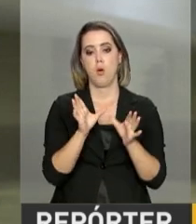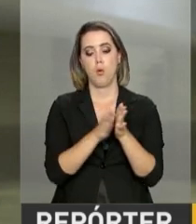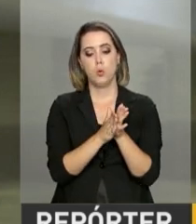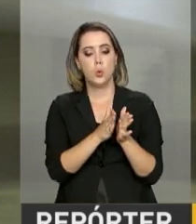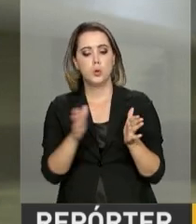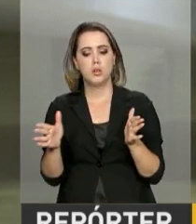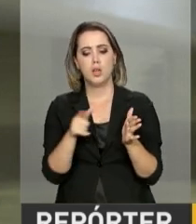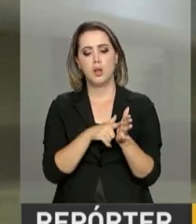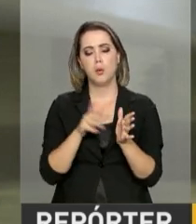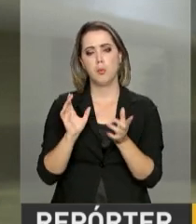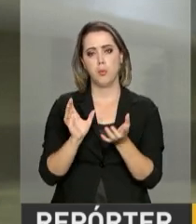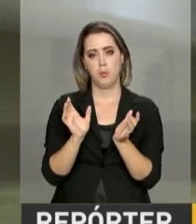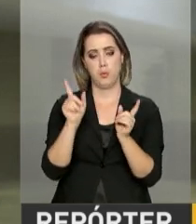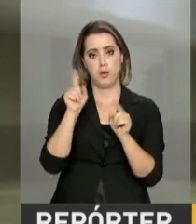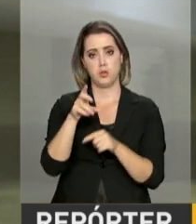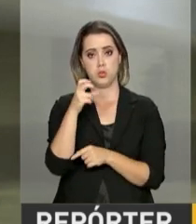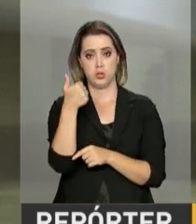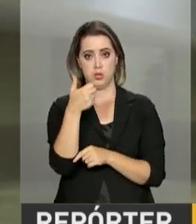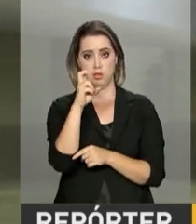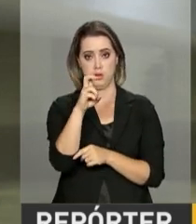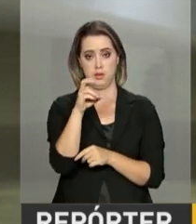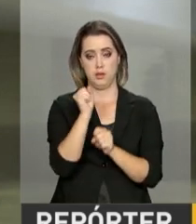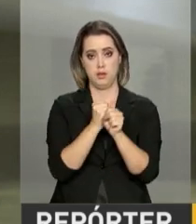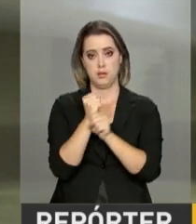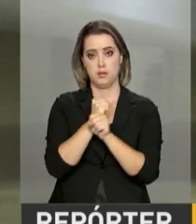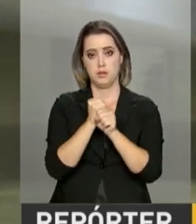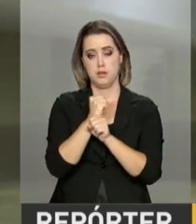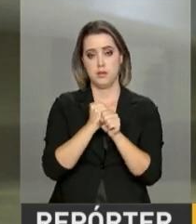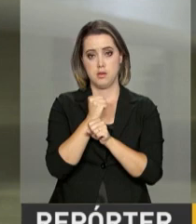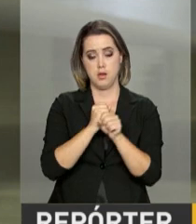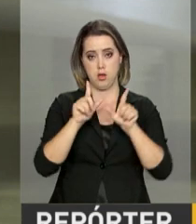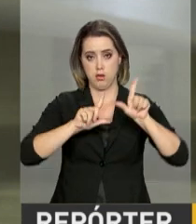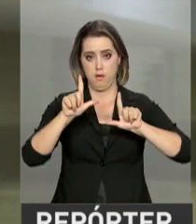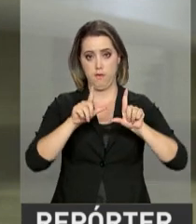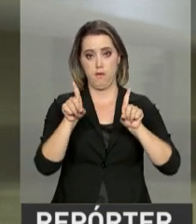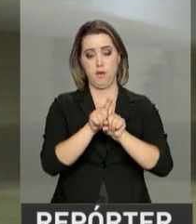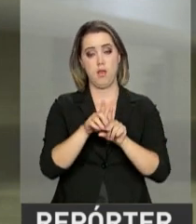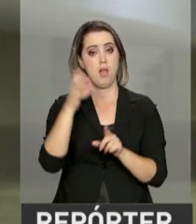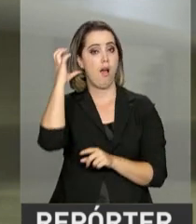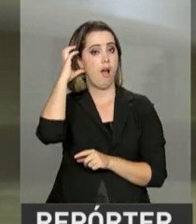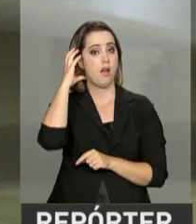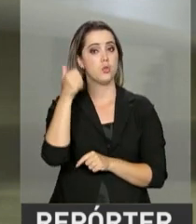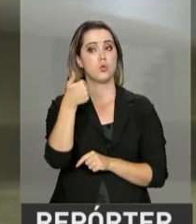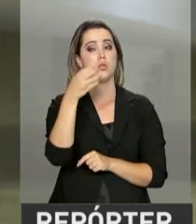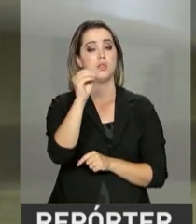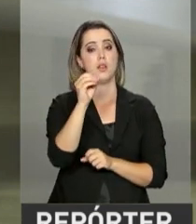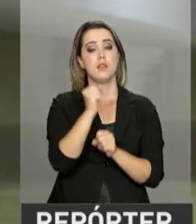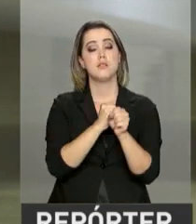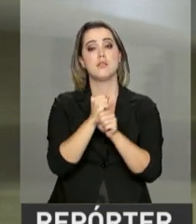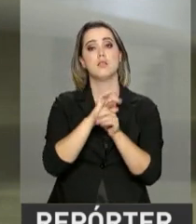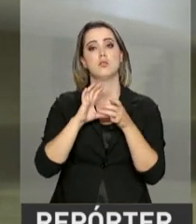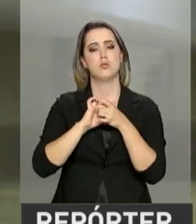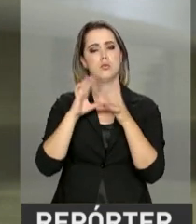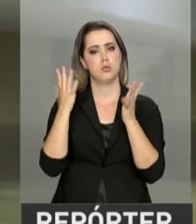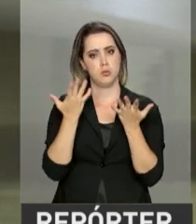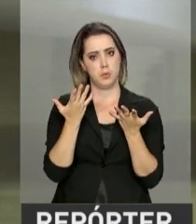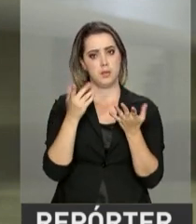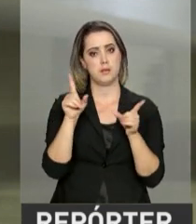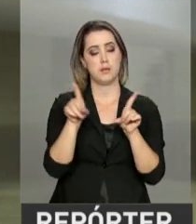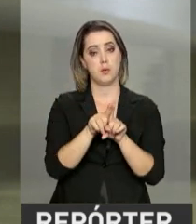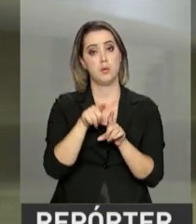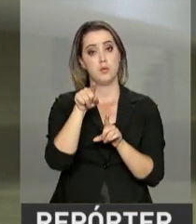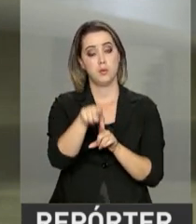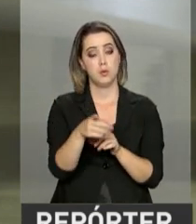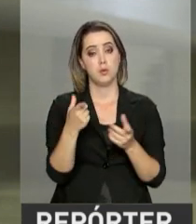televisão no Brasil é de 15 anos. Já para as rádios, a licença é de 10 anos. Segundo a Associação Brasileira de Emissoras